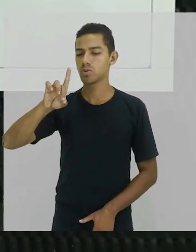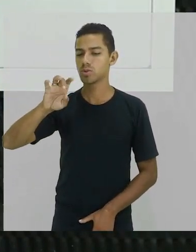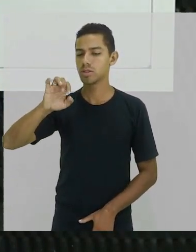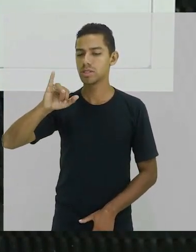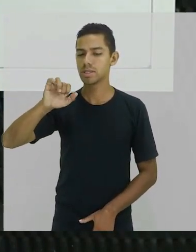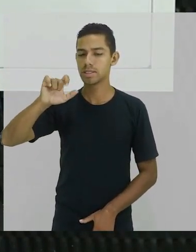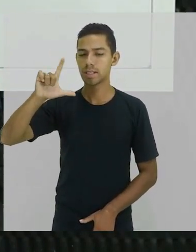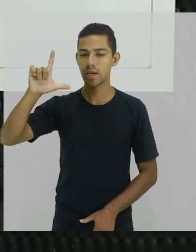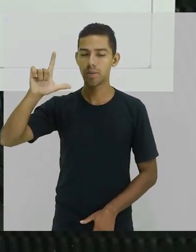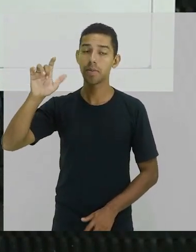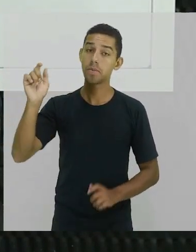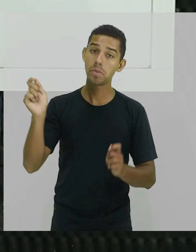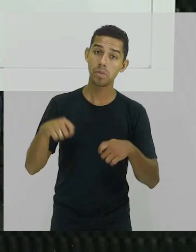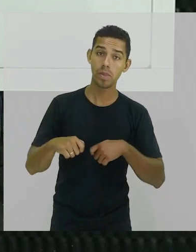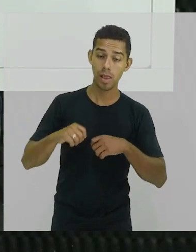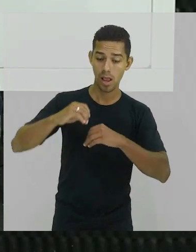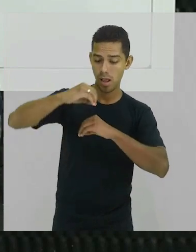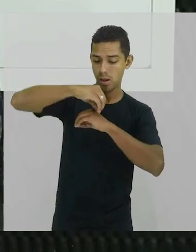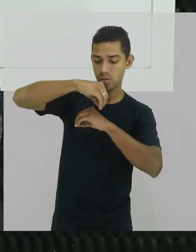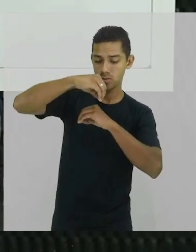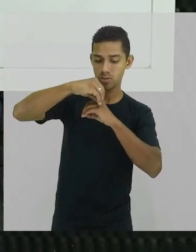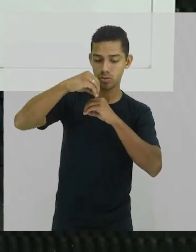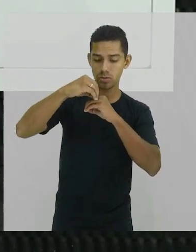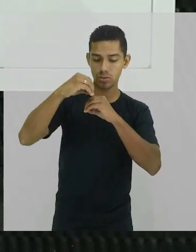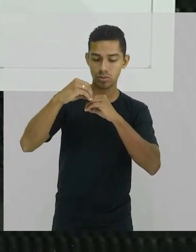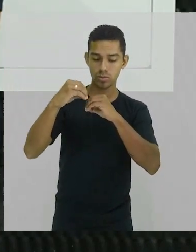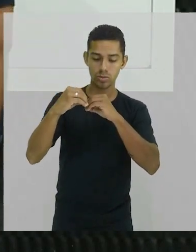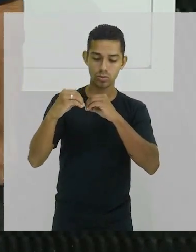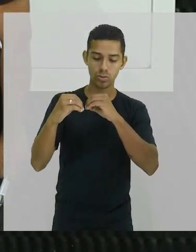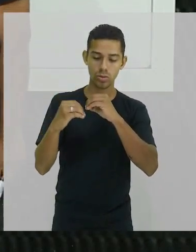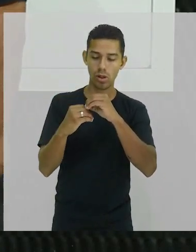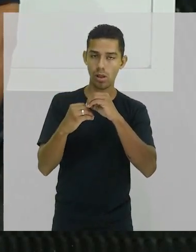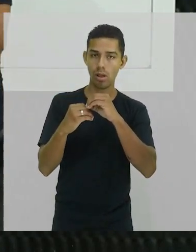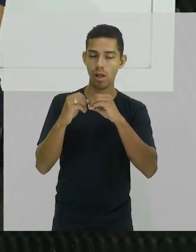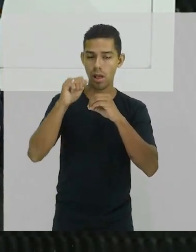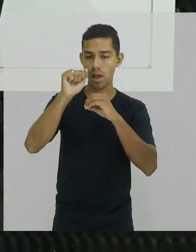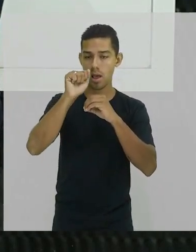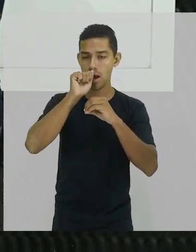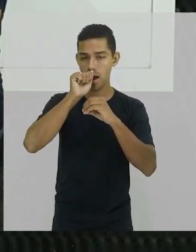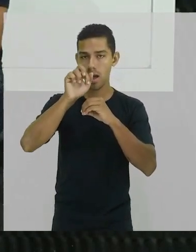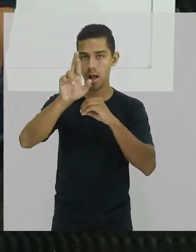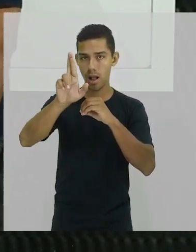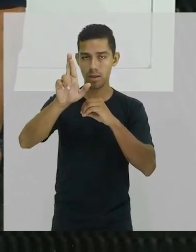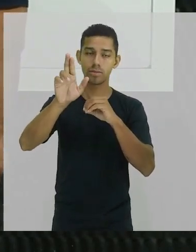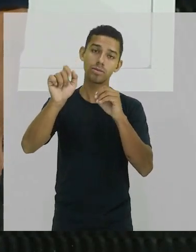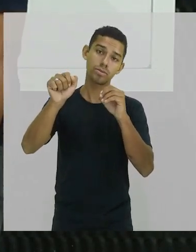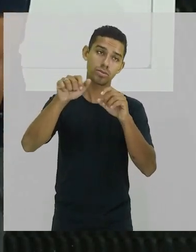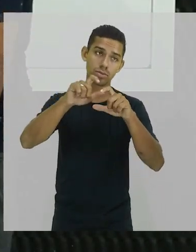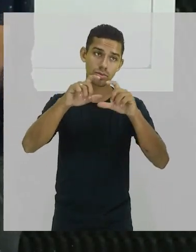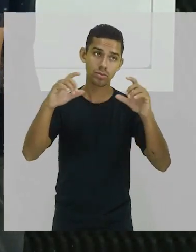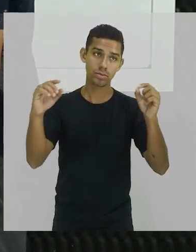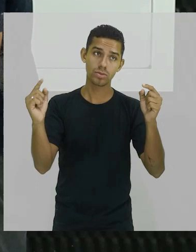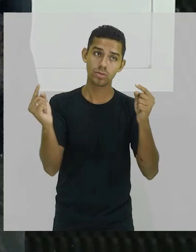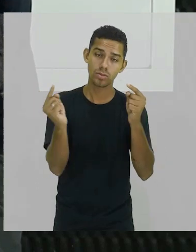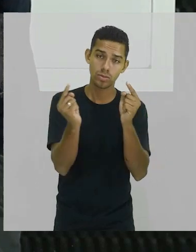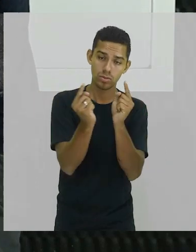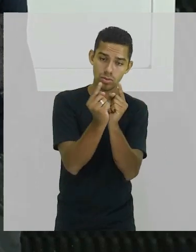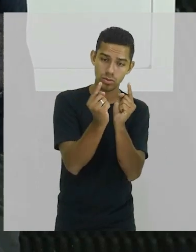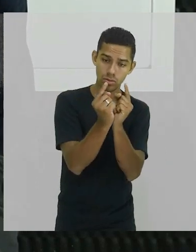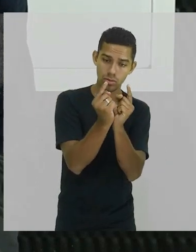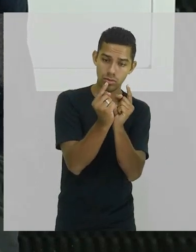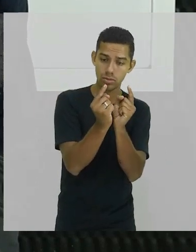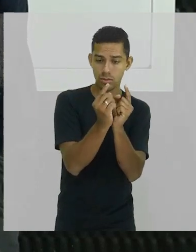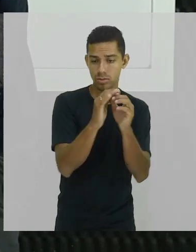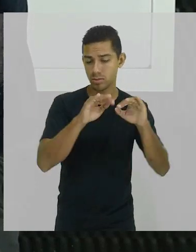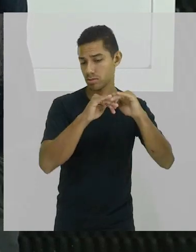moléculas de ar, meio material, ora elas estão bem próximas e horas elas